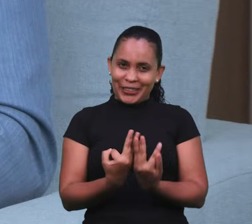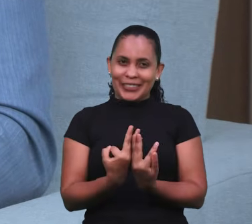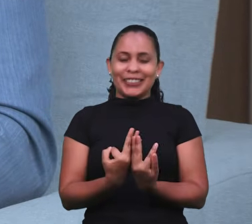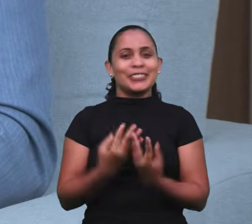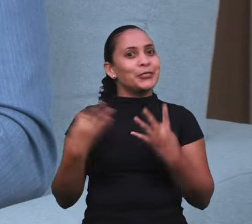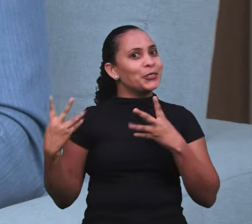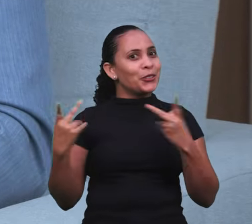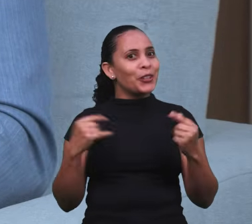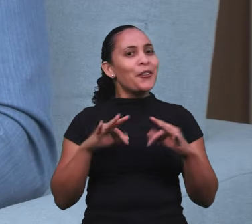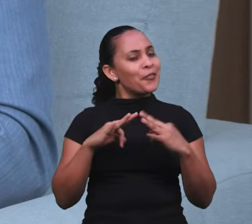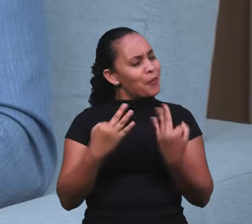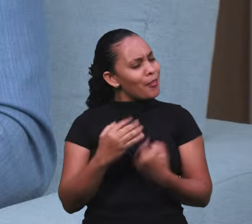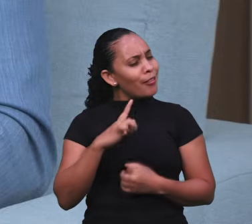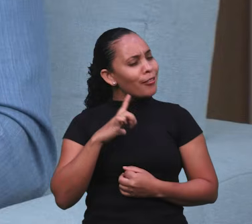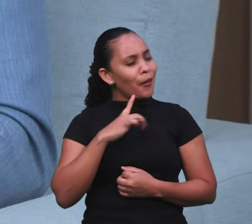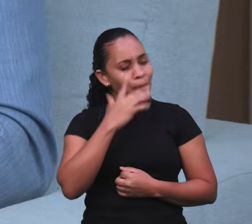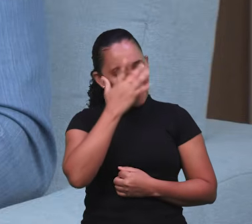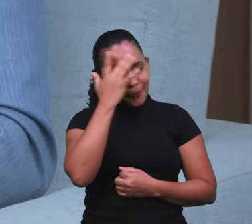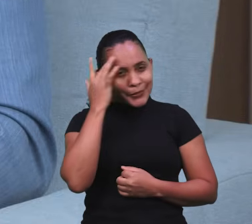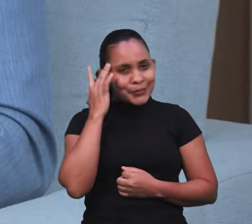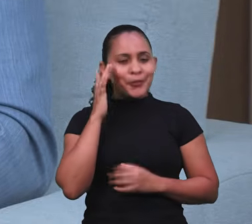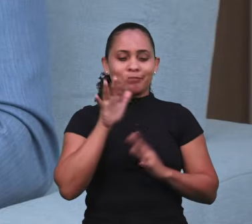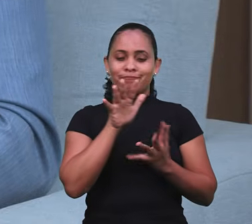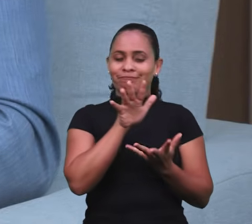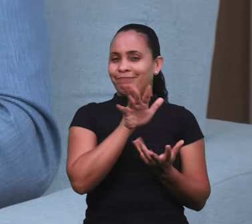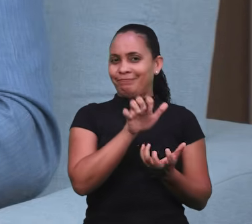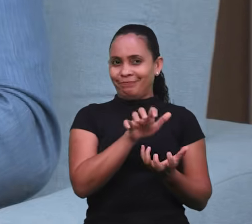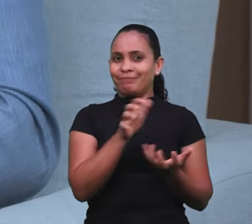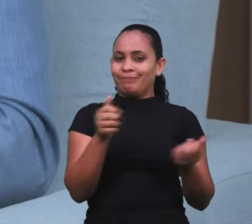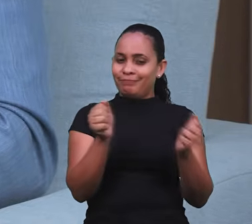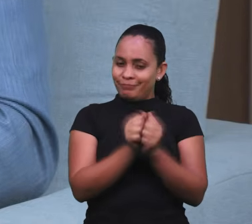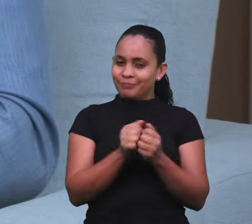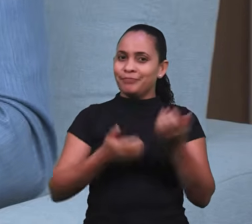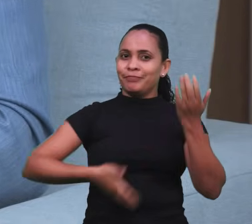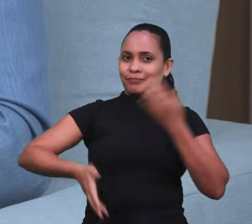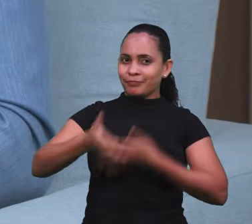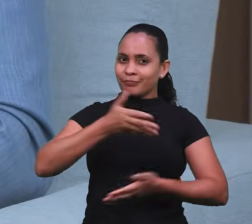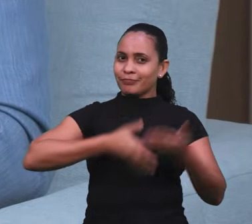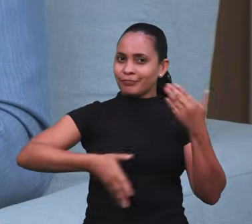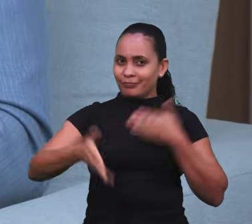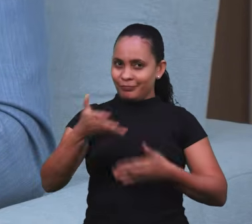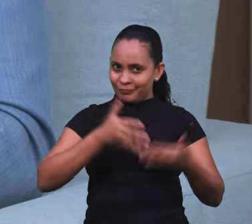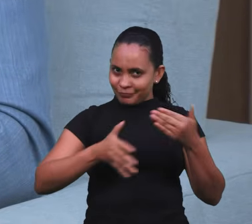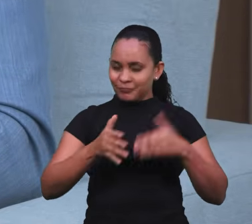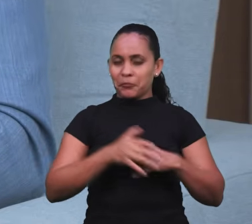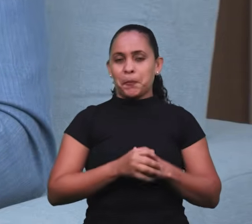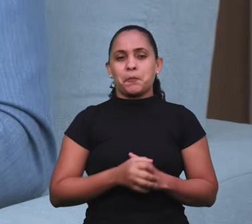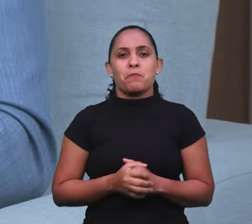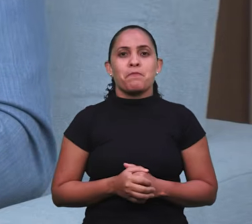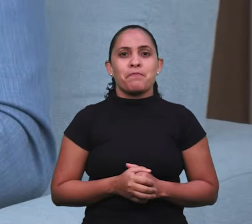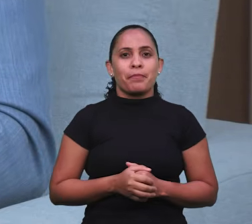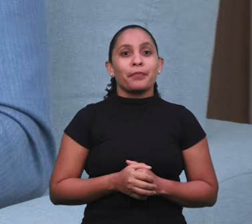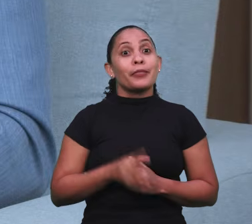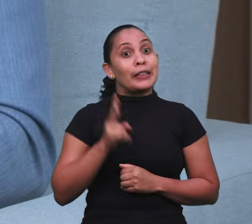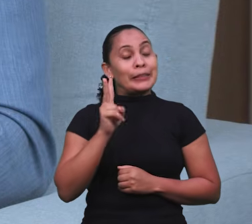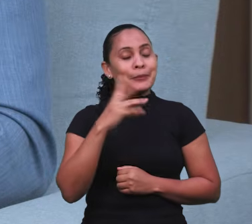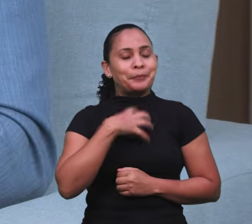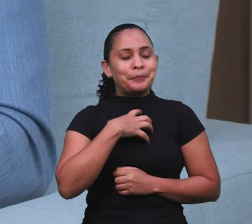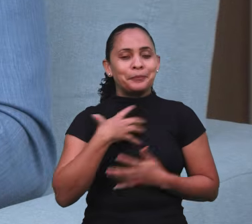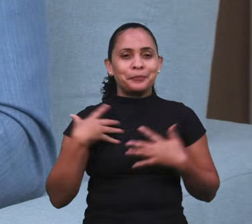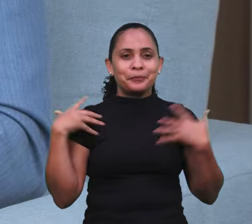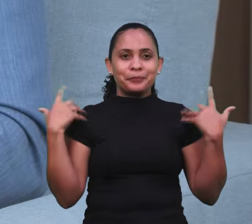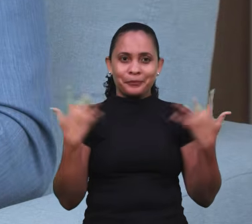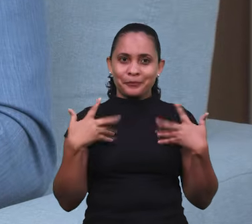toda família tem idosos participando e vivendo e convivendo com os demais. É sempre uma